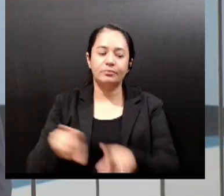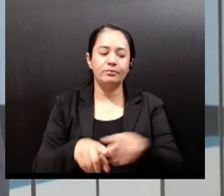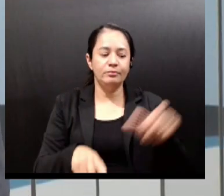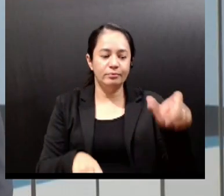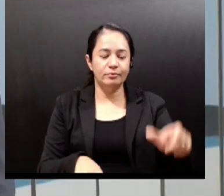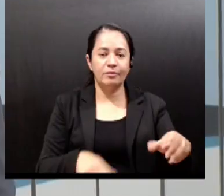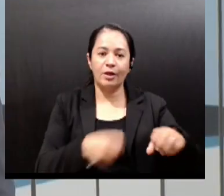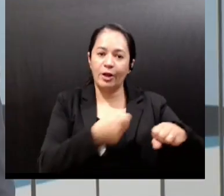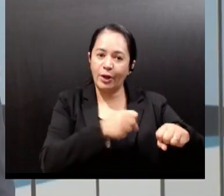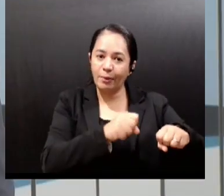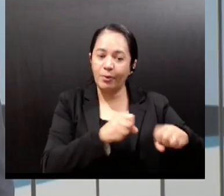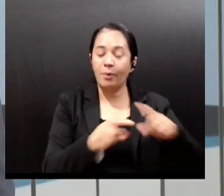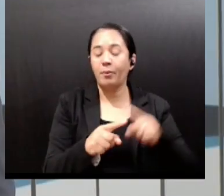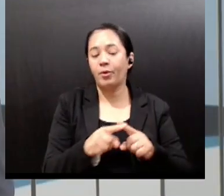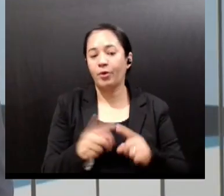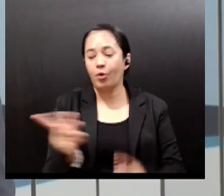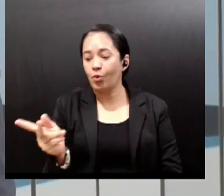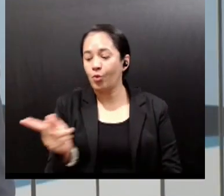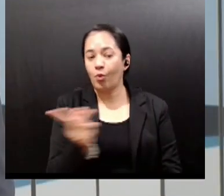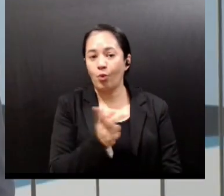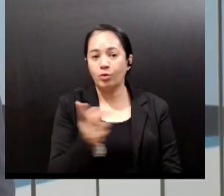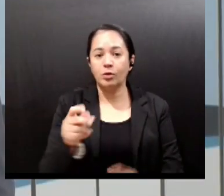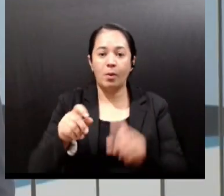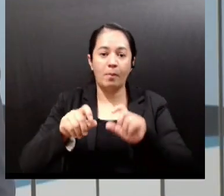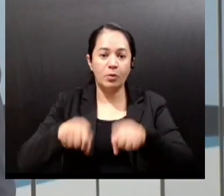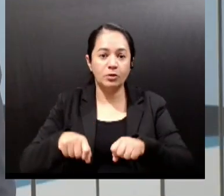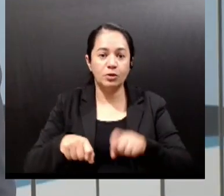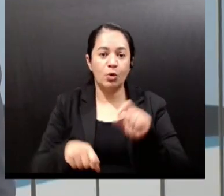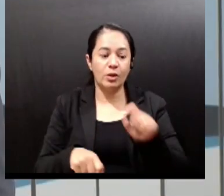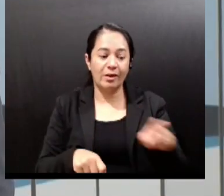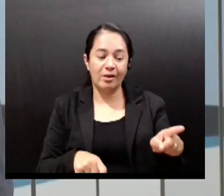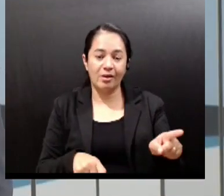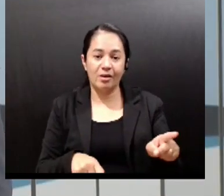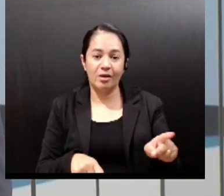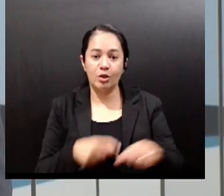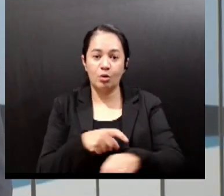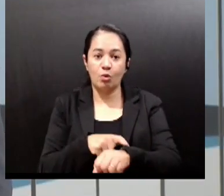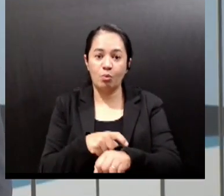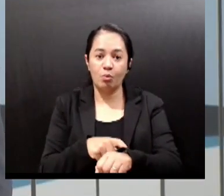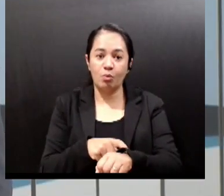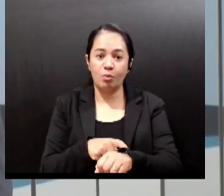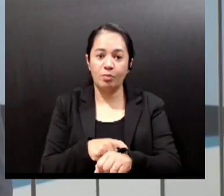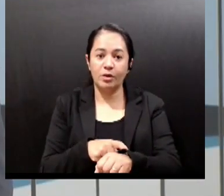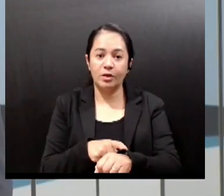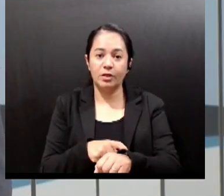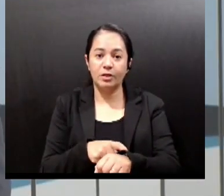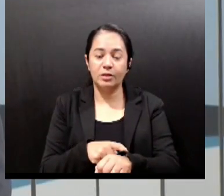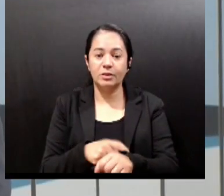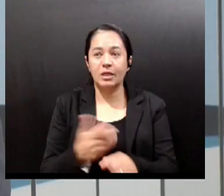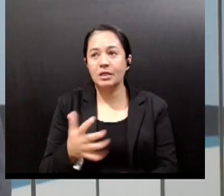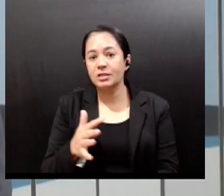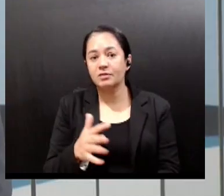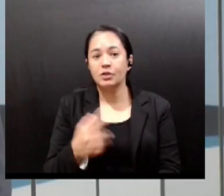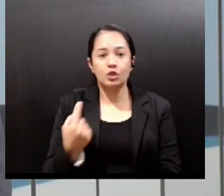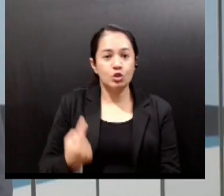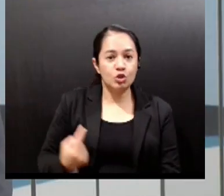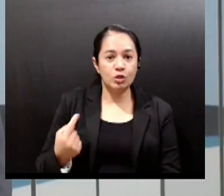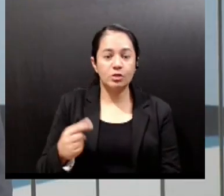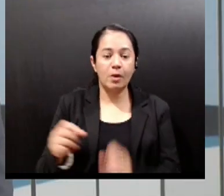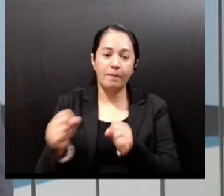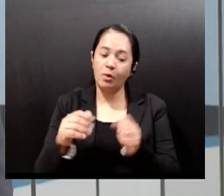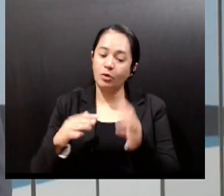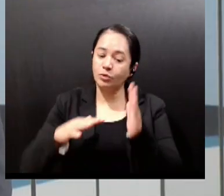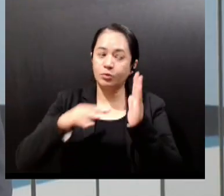que pode ser também que o piloto esteja naquele momento sem o passageiro na garupa e pode sofrer um acidente, ele